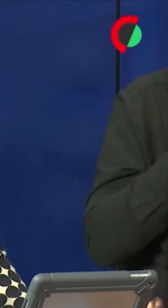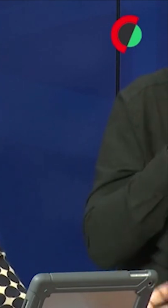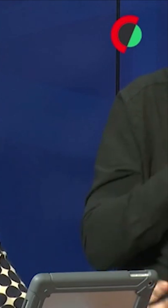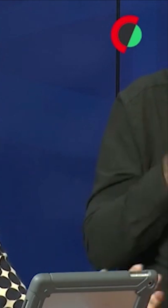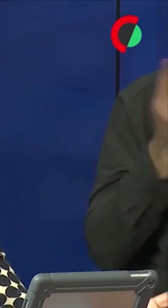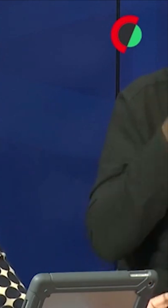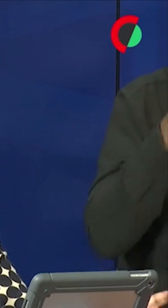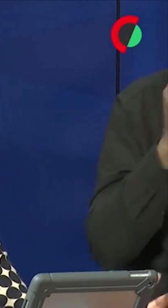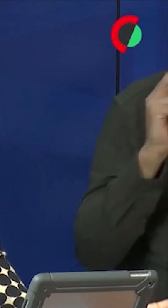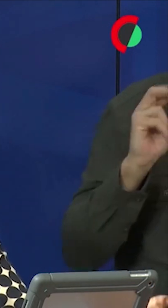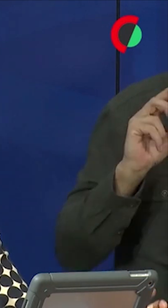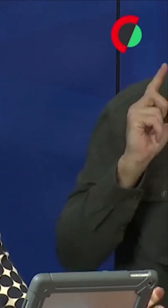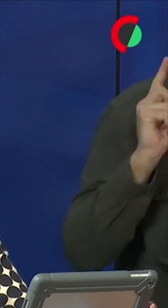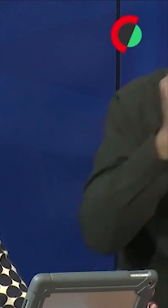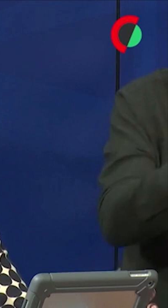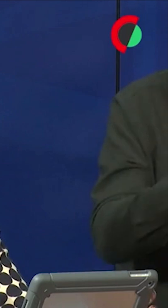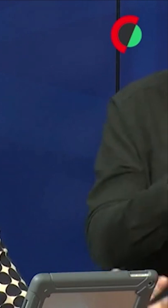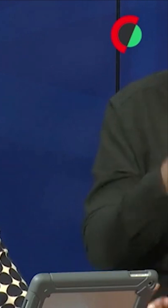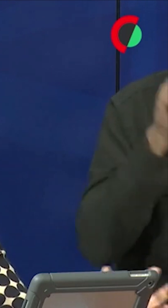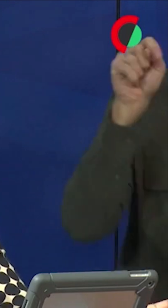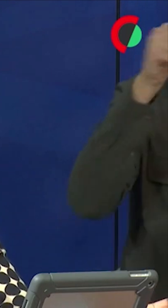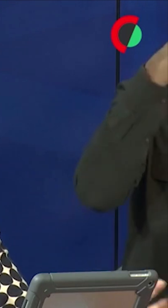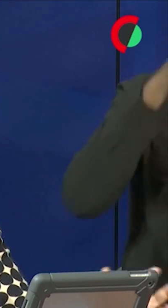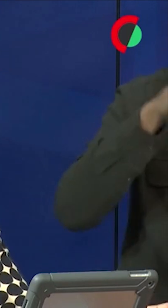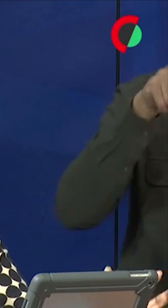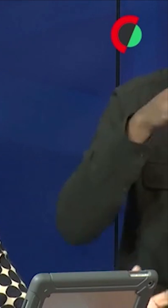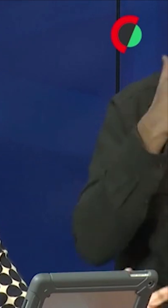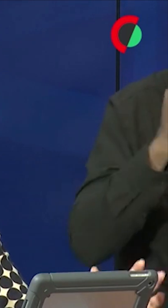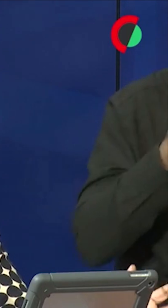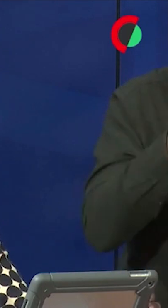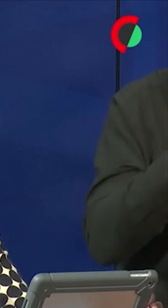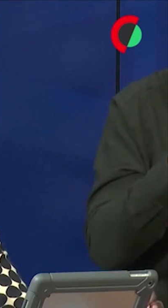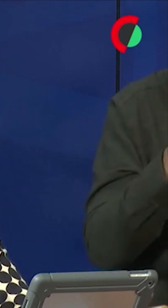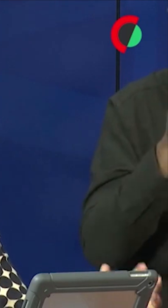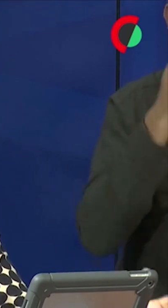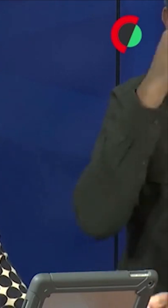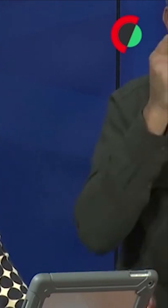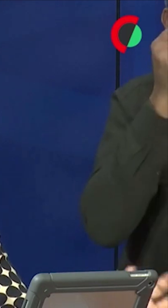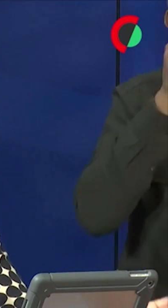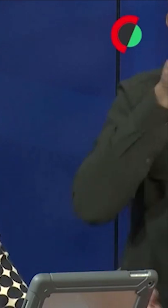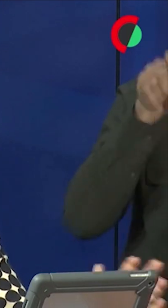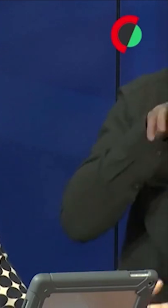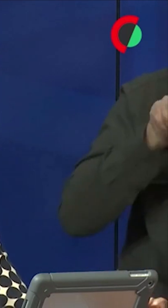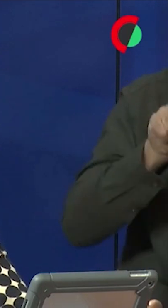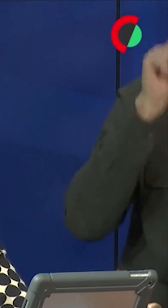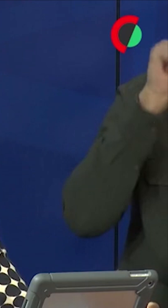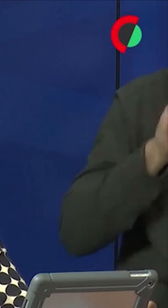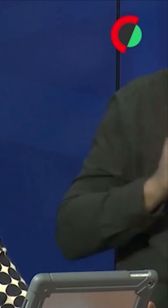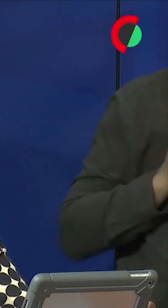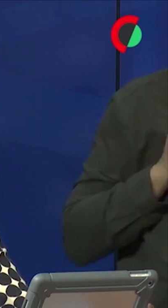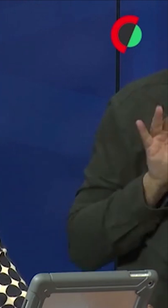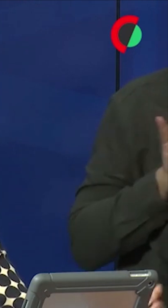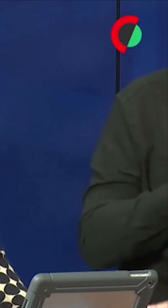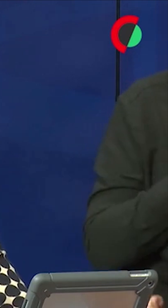efetivamente sair. Como sabem, há determinadas categorias de pessoas que em princípio não podem sair, os reservistas, que são homens, portanto nós teremos maioritariamente